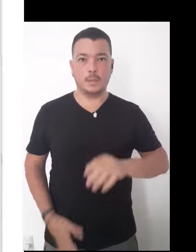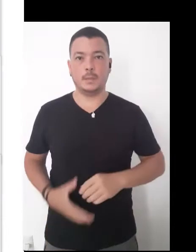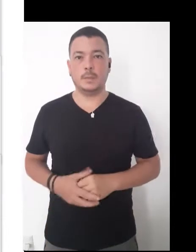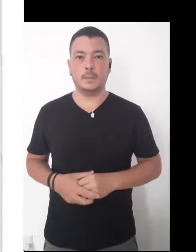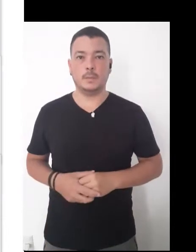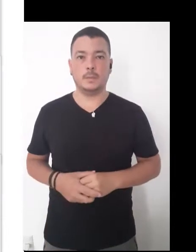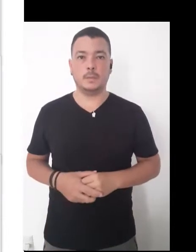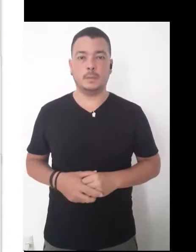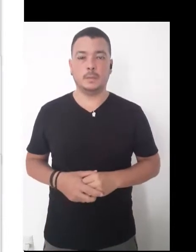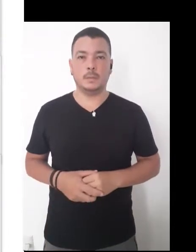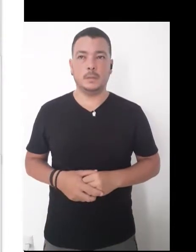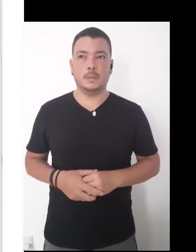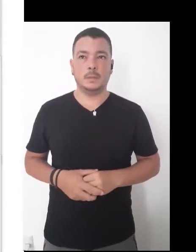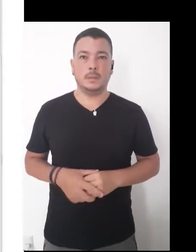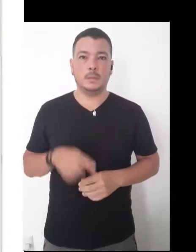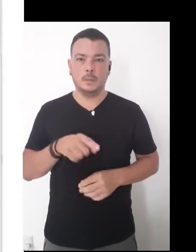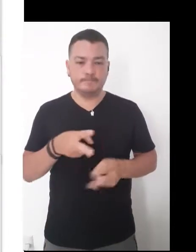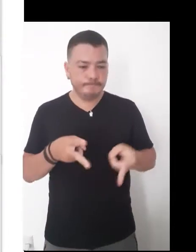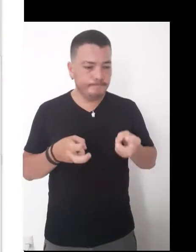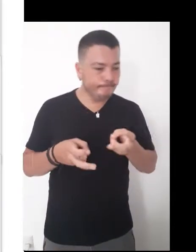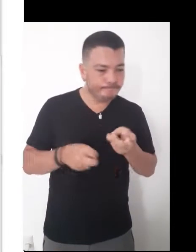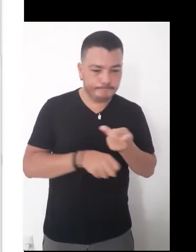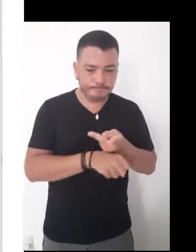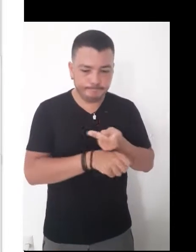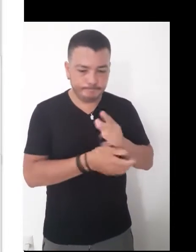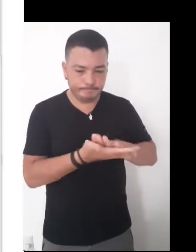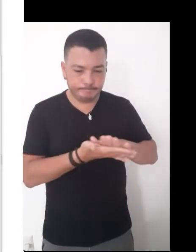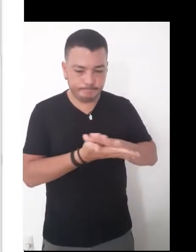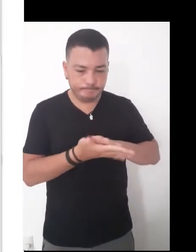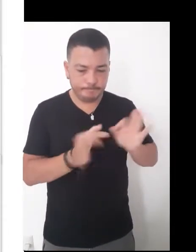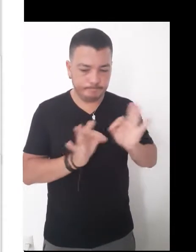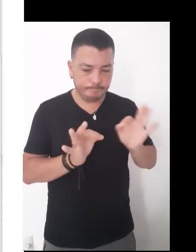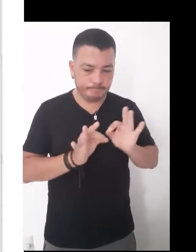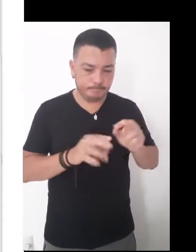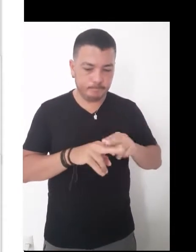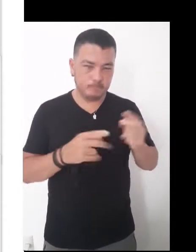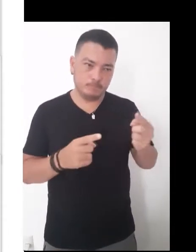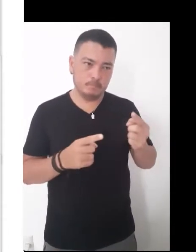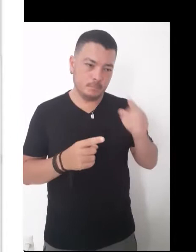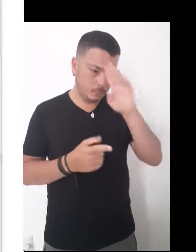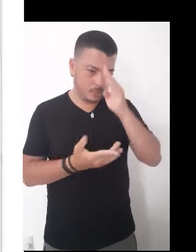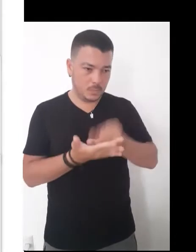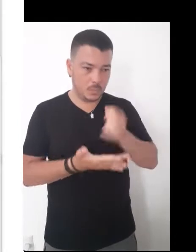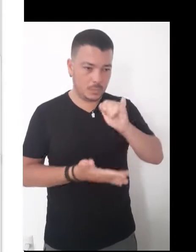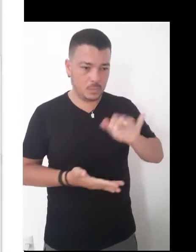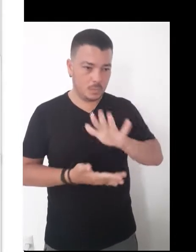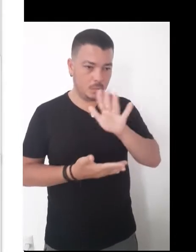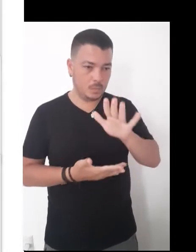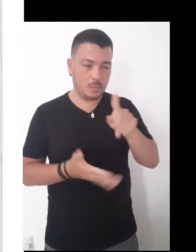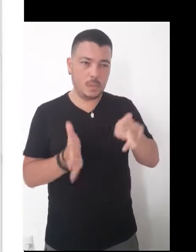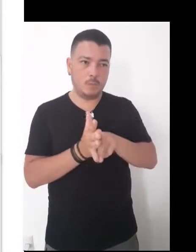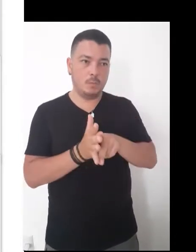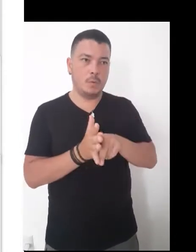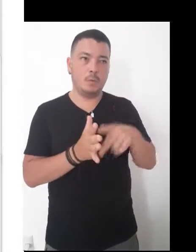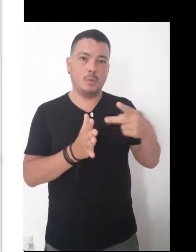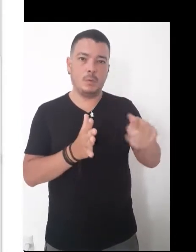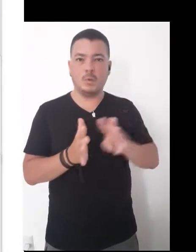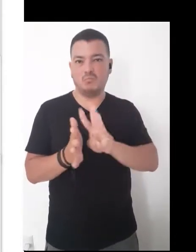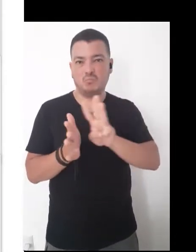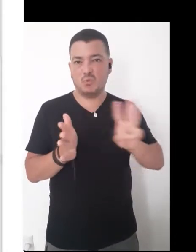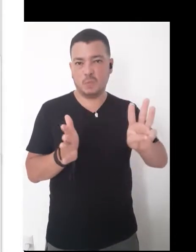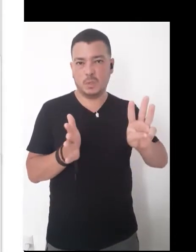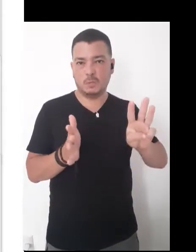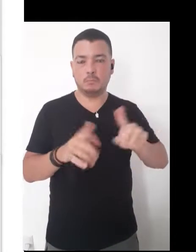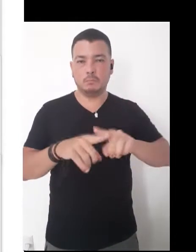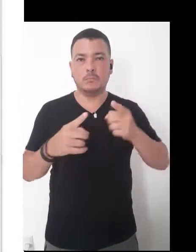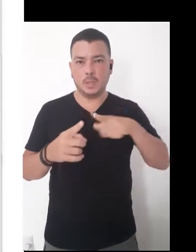daqui não tá dando para localizar, né? Ele não está especificando, talvez seja uma imagem só de modelo de placa-mãe do próprio site, mas normalmente